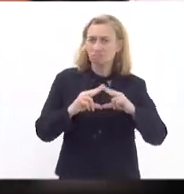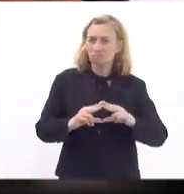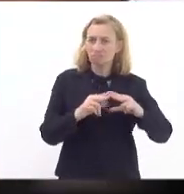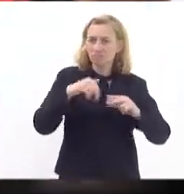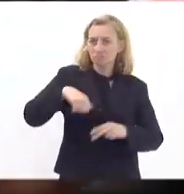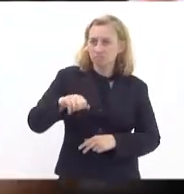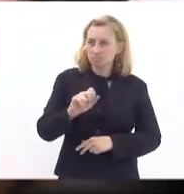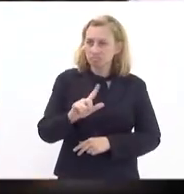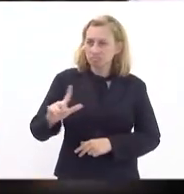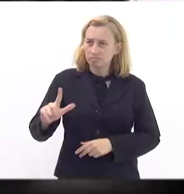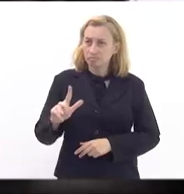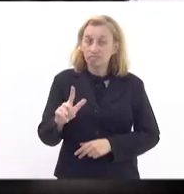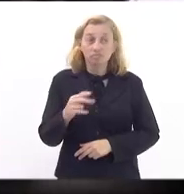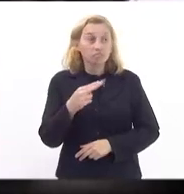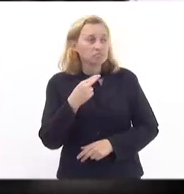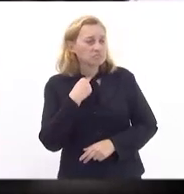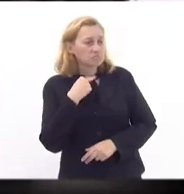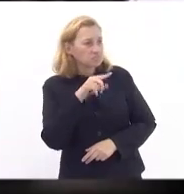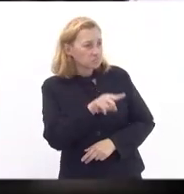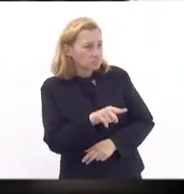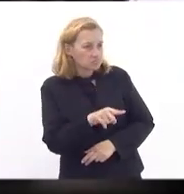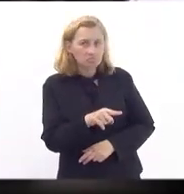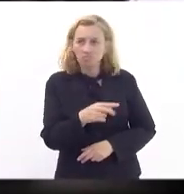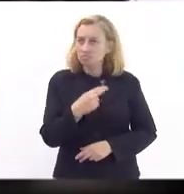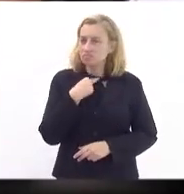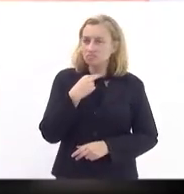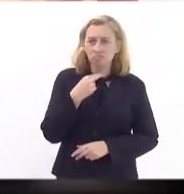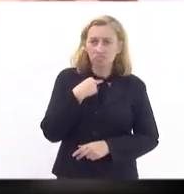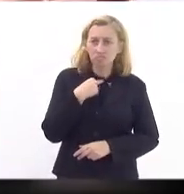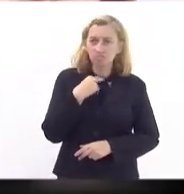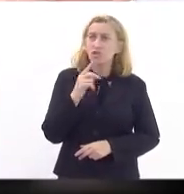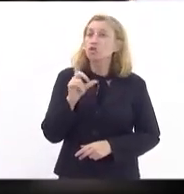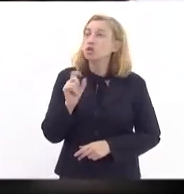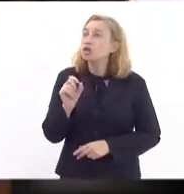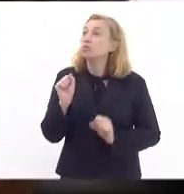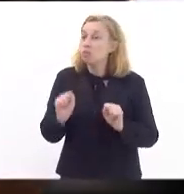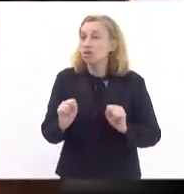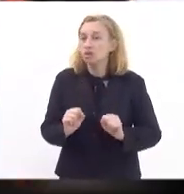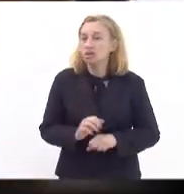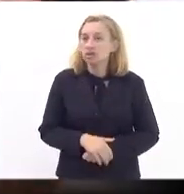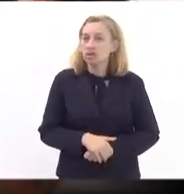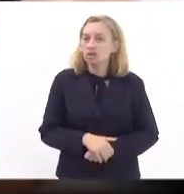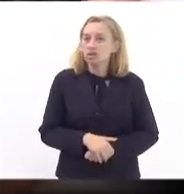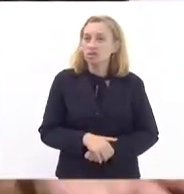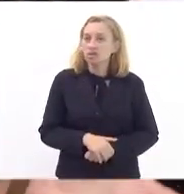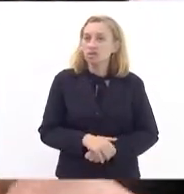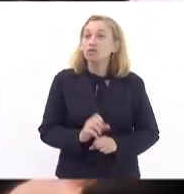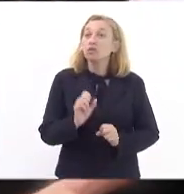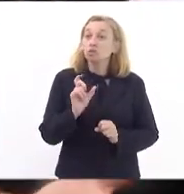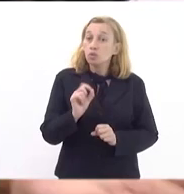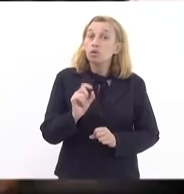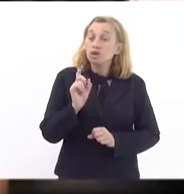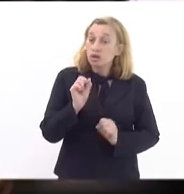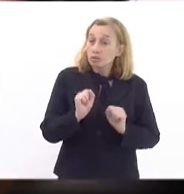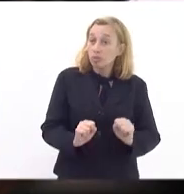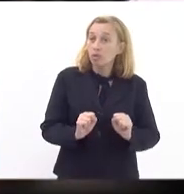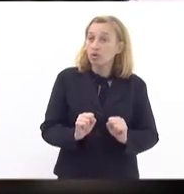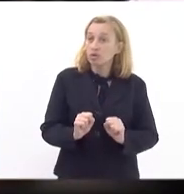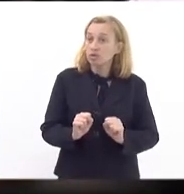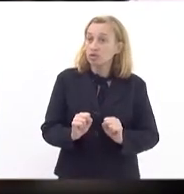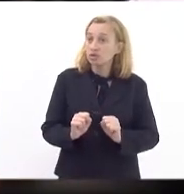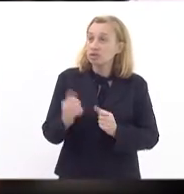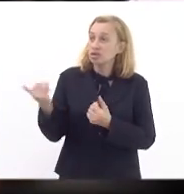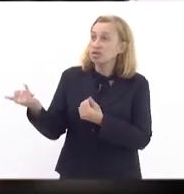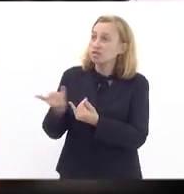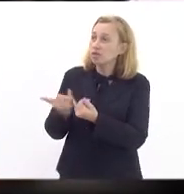Michel cá isso que eu não pode se não pode o quê que pode se não pode o que pode traz